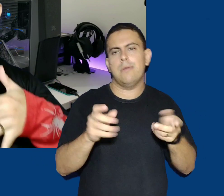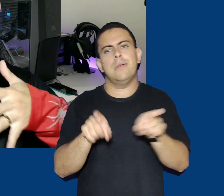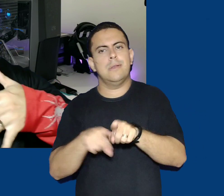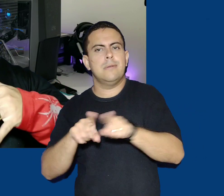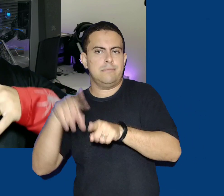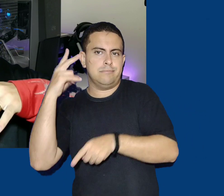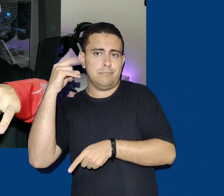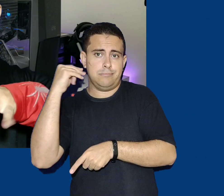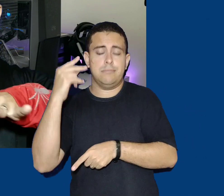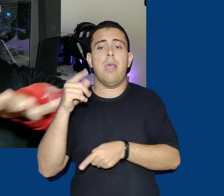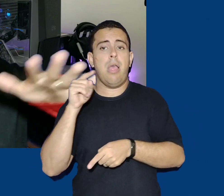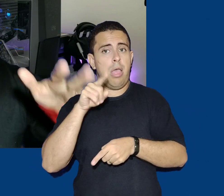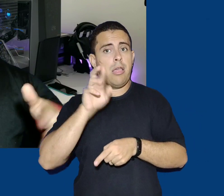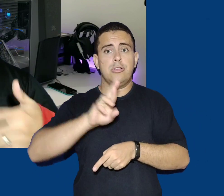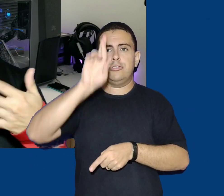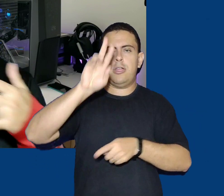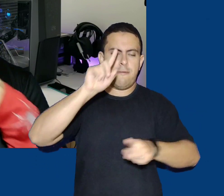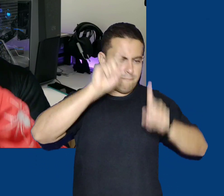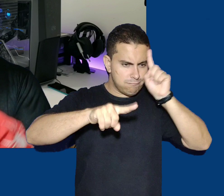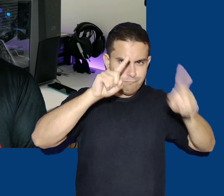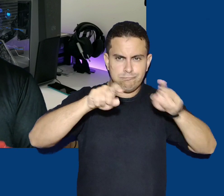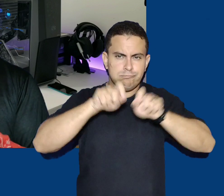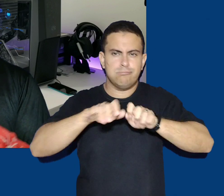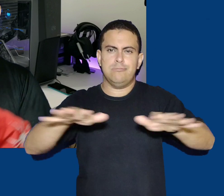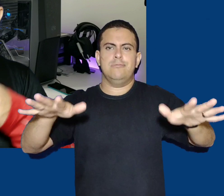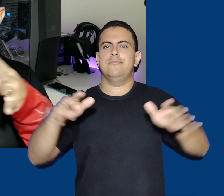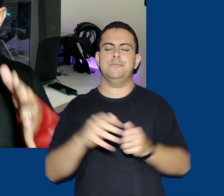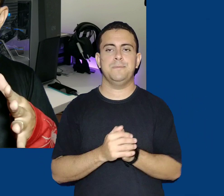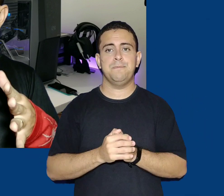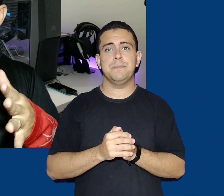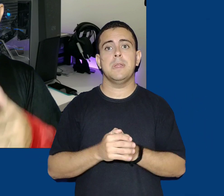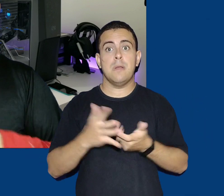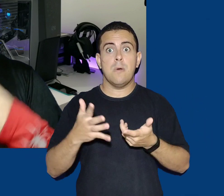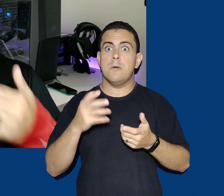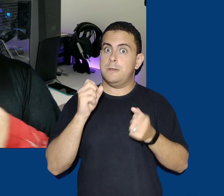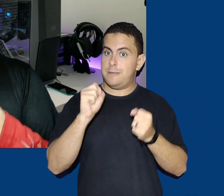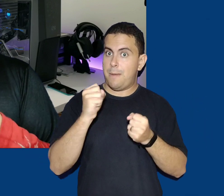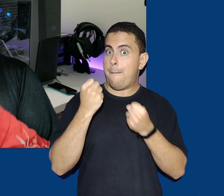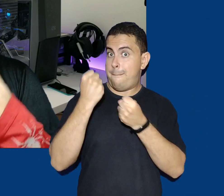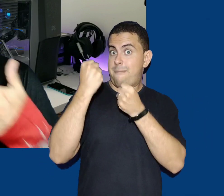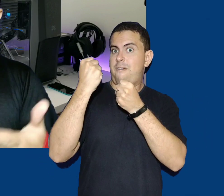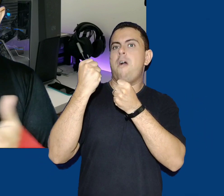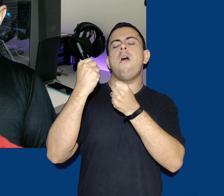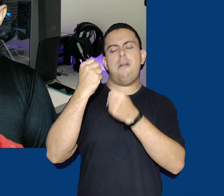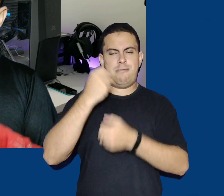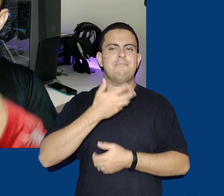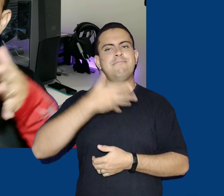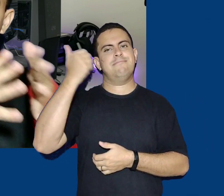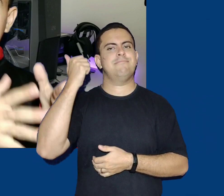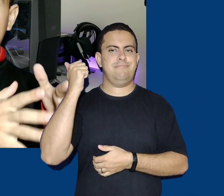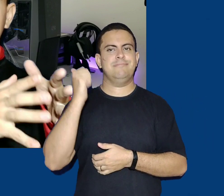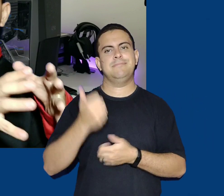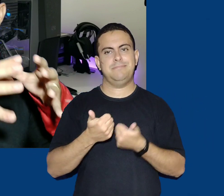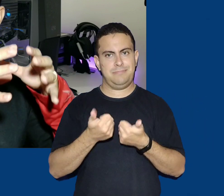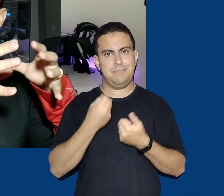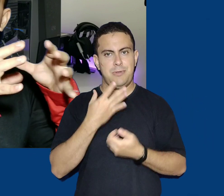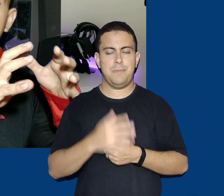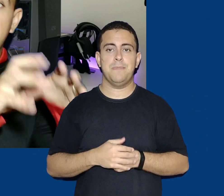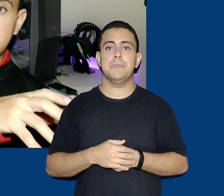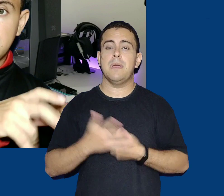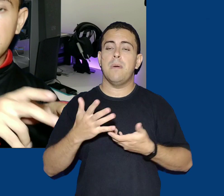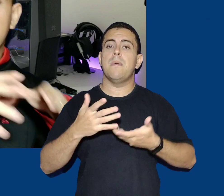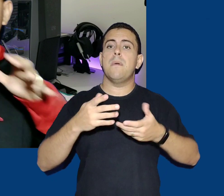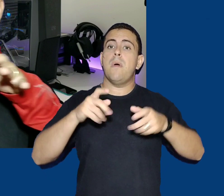É dele que vão partir todos os comandos para as outras peças. Então, quanto mais potente, melhor. Então, nos computadores tem